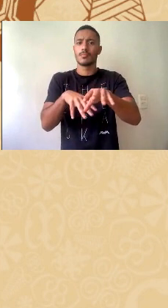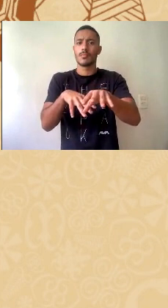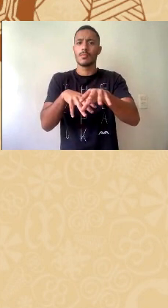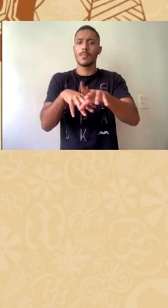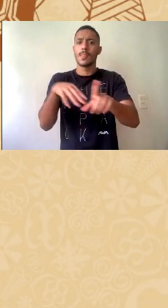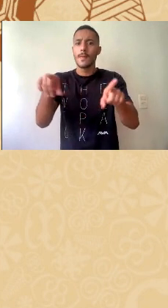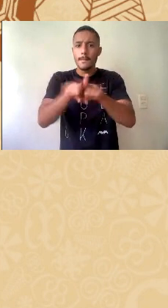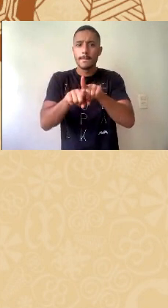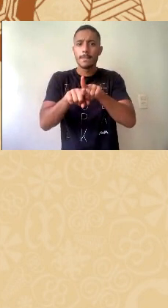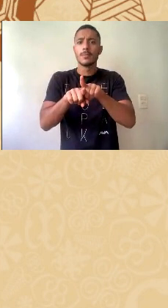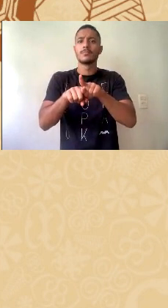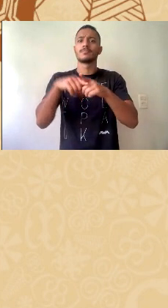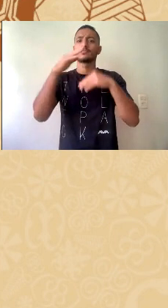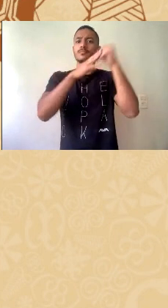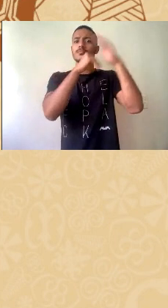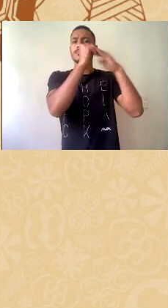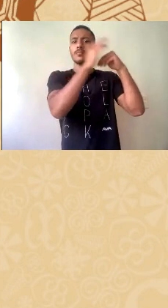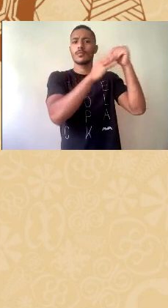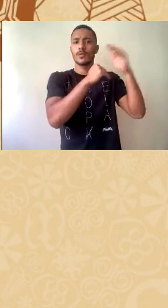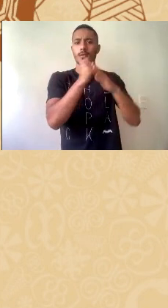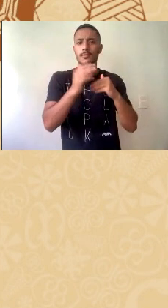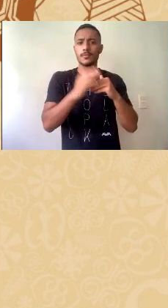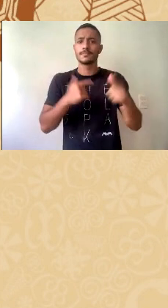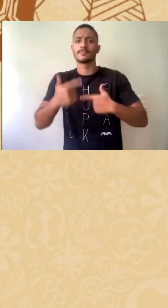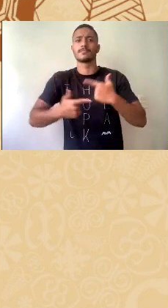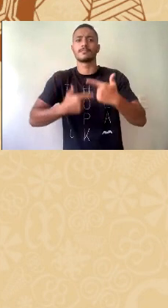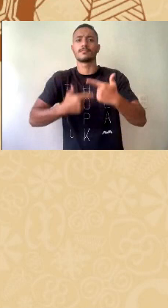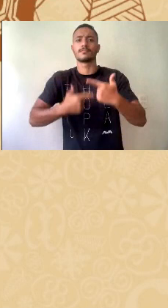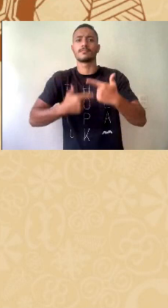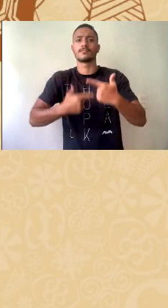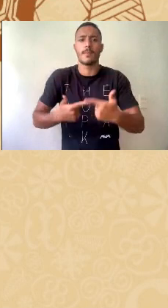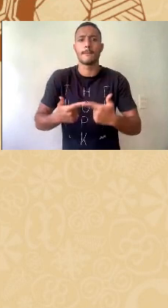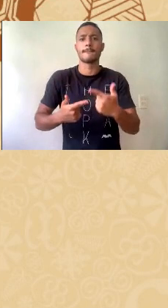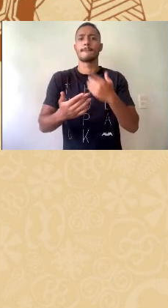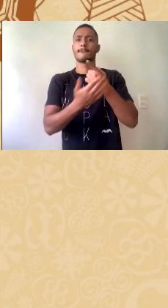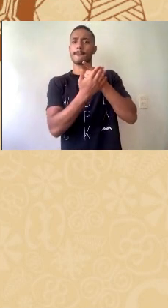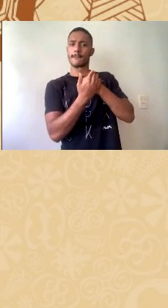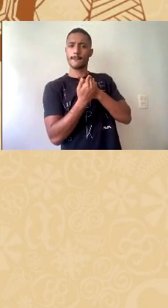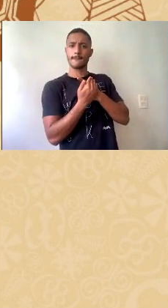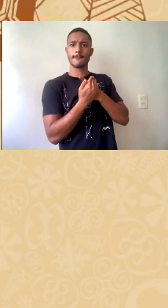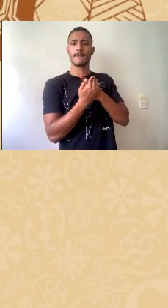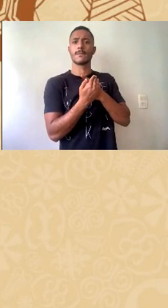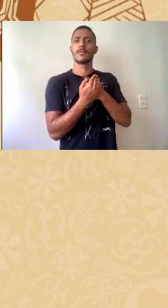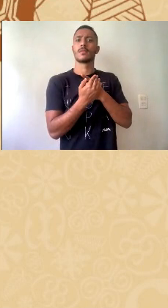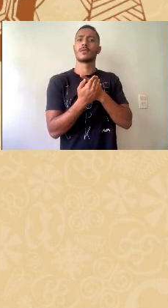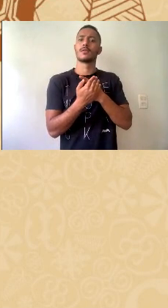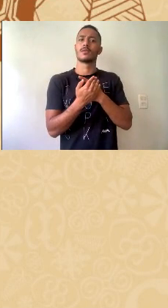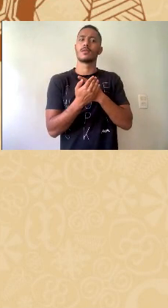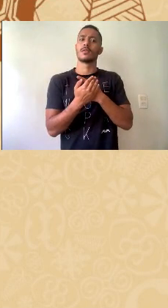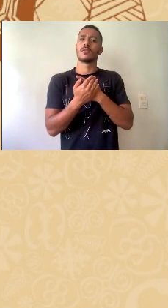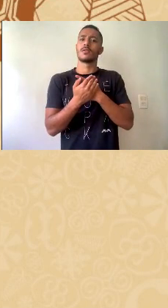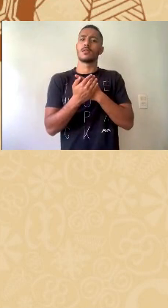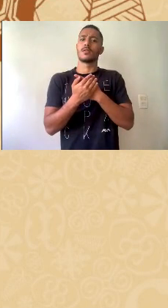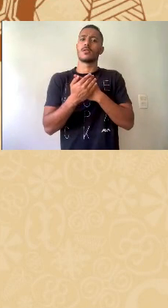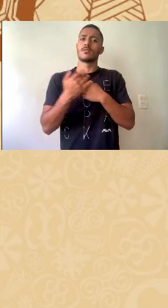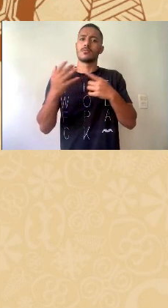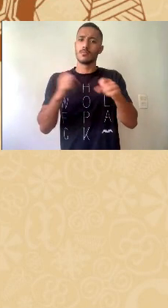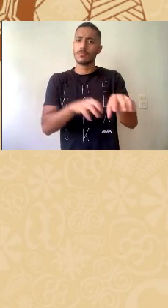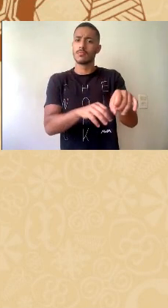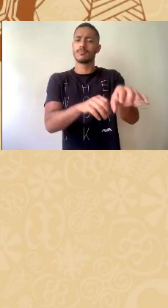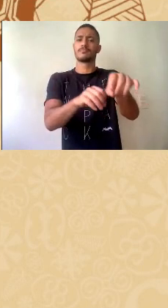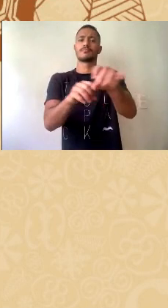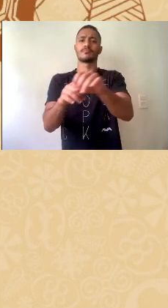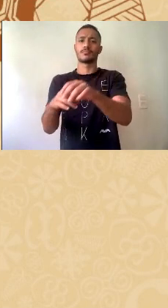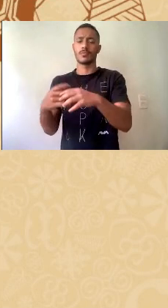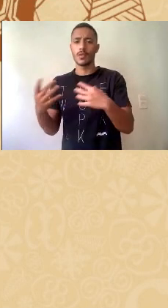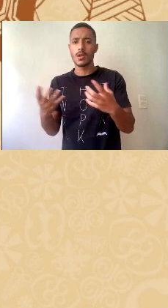profissional, e tem nos ajudado bastante para quem está aí no campo da militância, também na educação. Eu queria parabenizar vocês e dizer que vocês estão